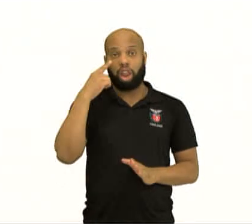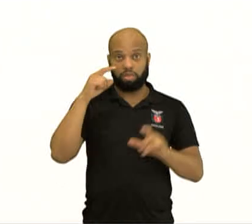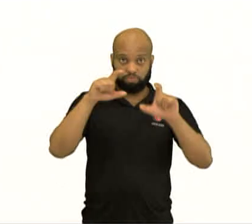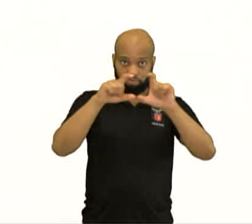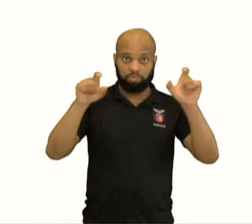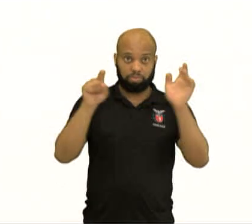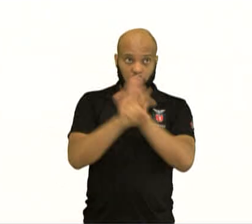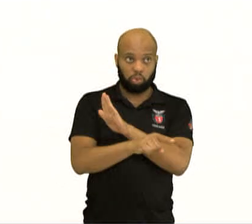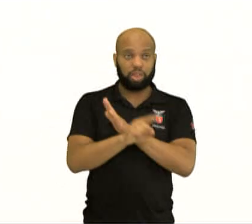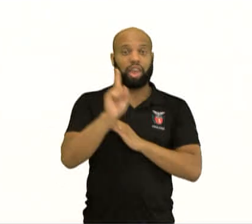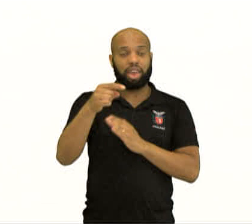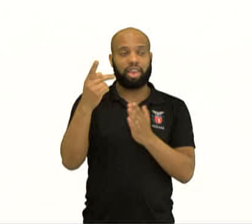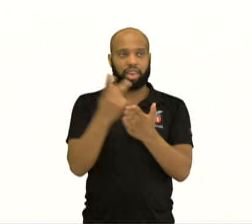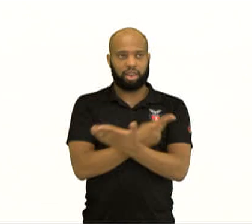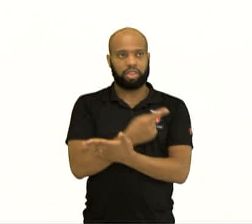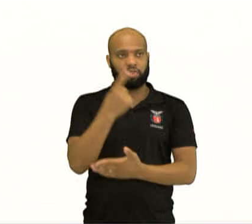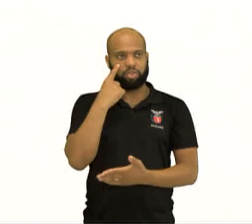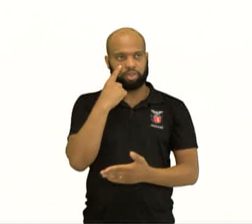pessoal. Se liguem aí.